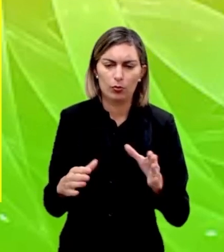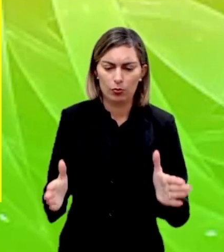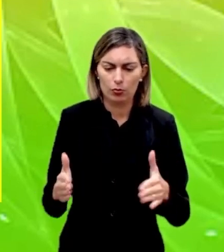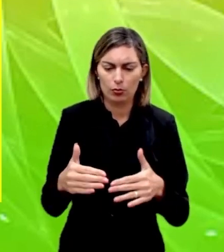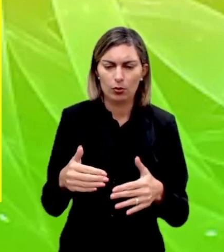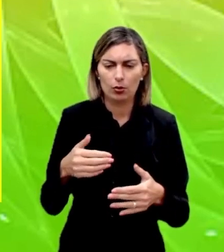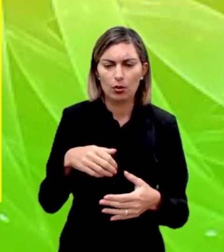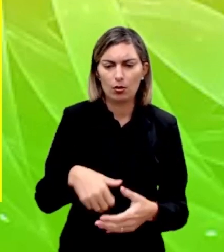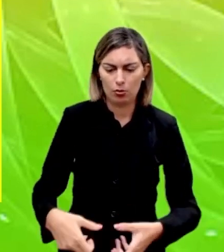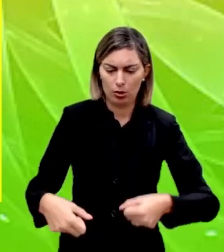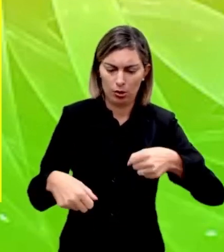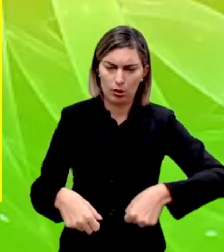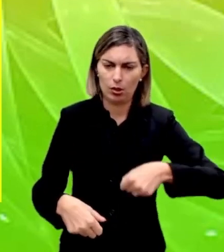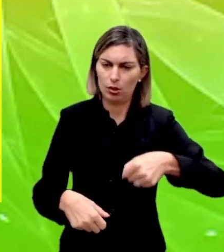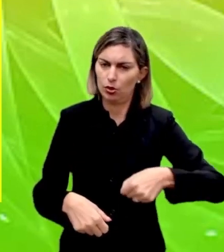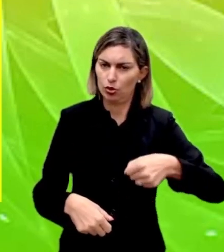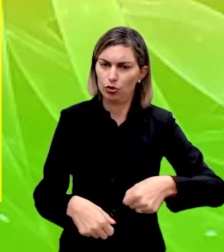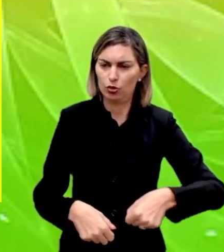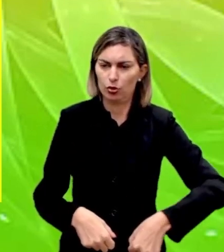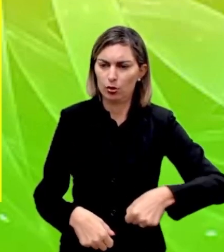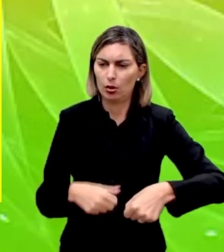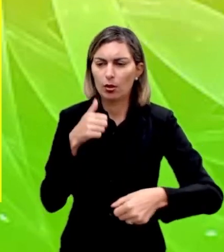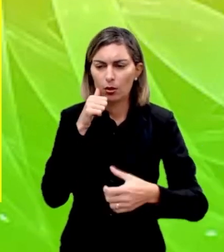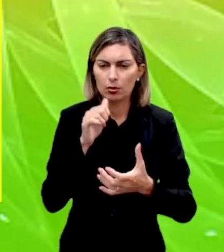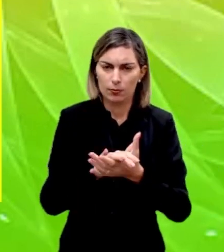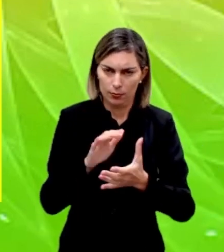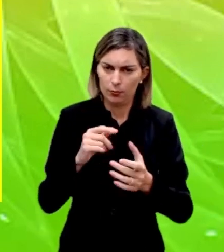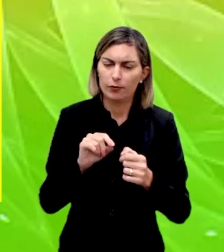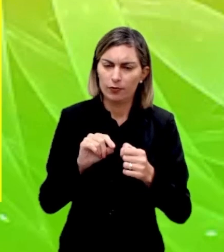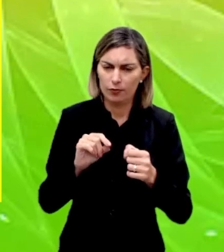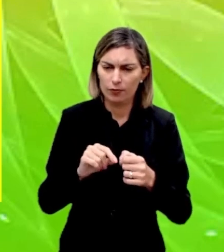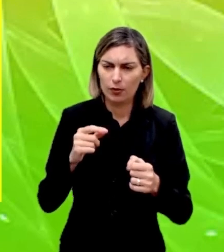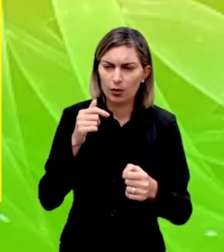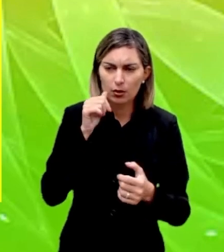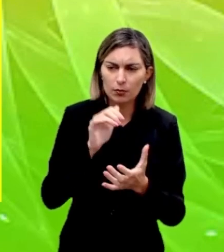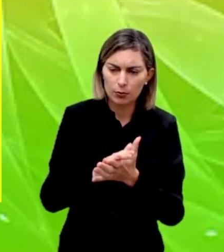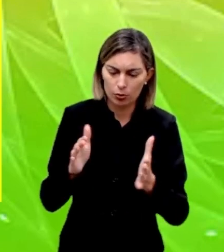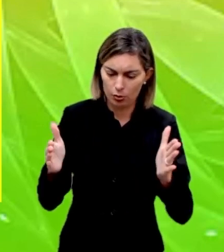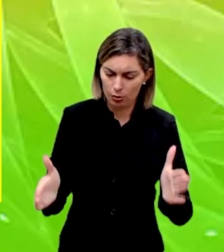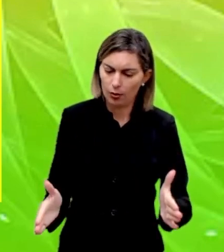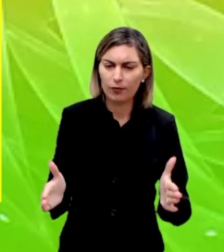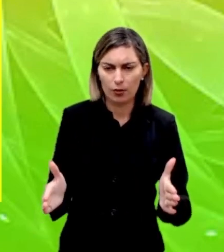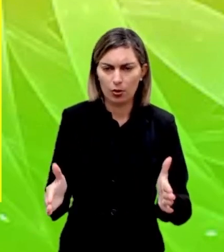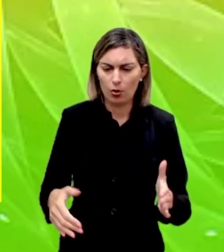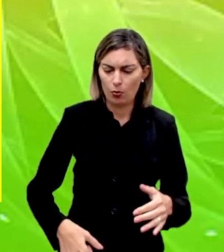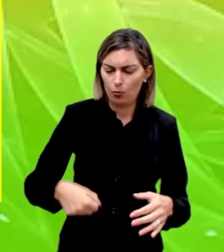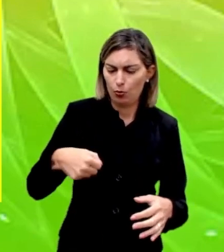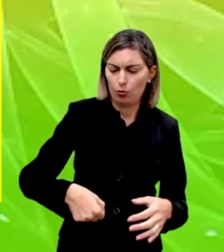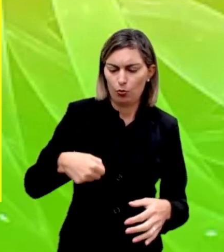na cestinha da compra. Minha mulher faz isso aí. Minha mulher leva uma bolsa de pano e